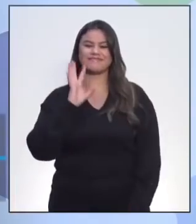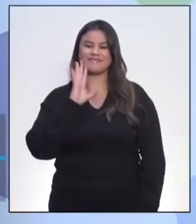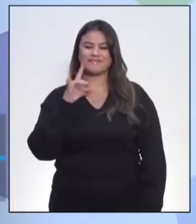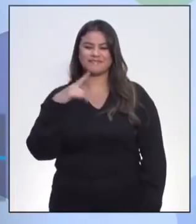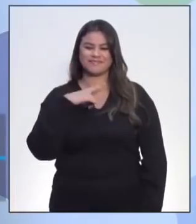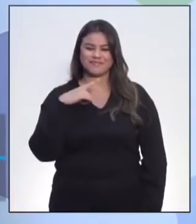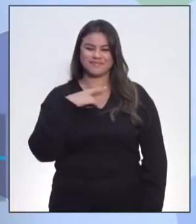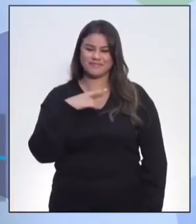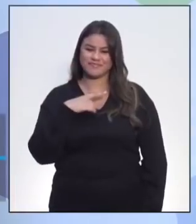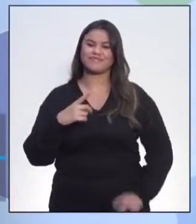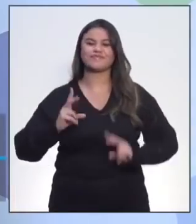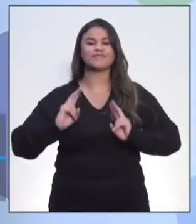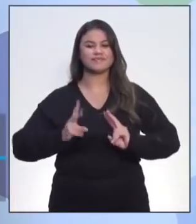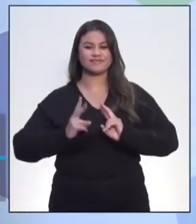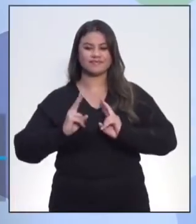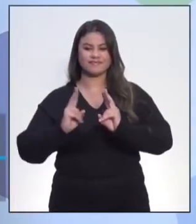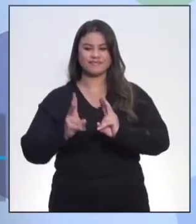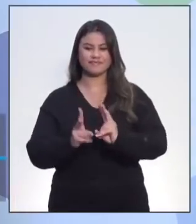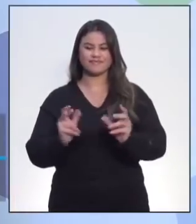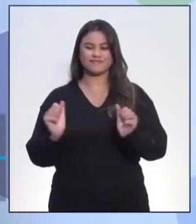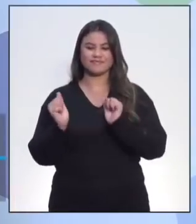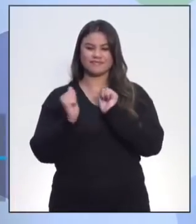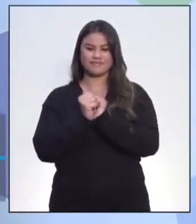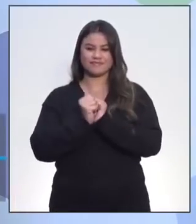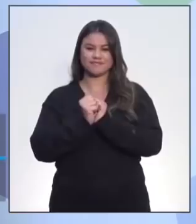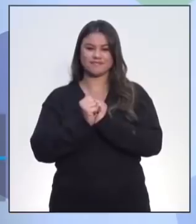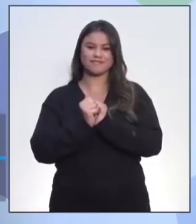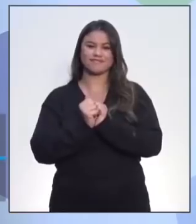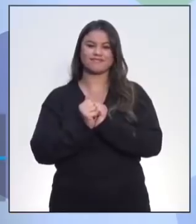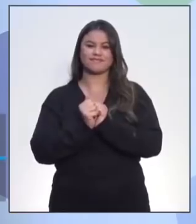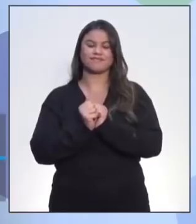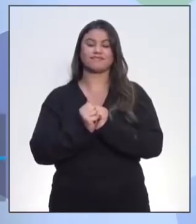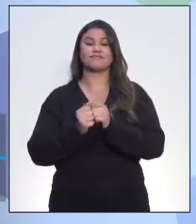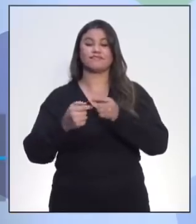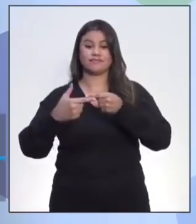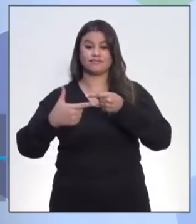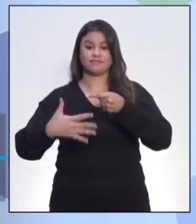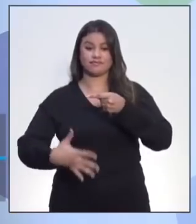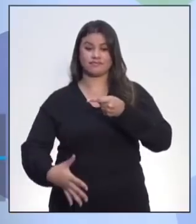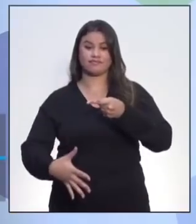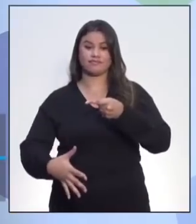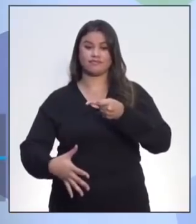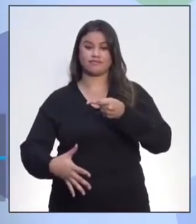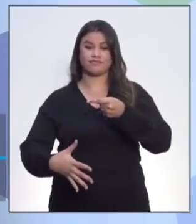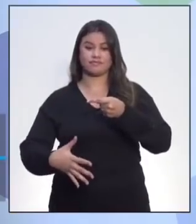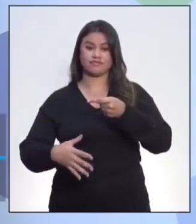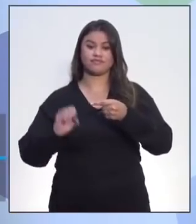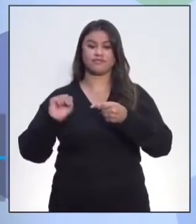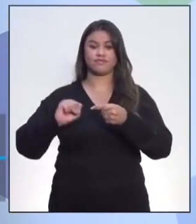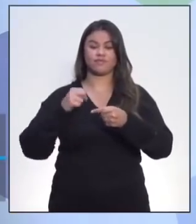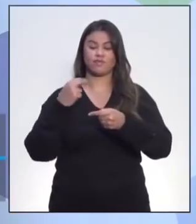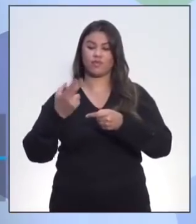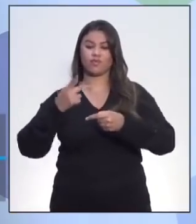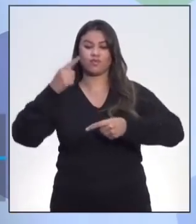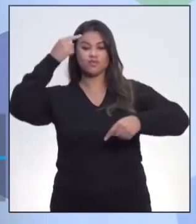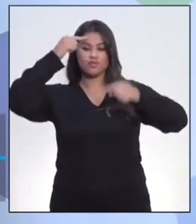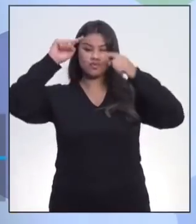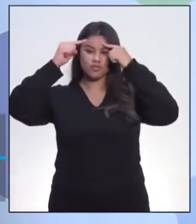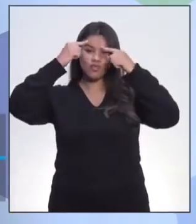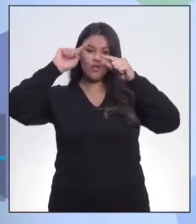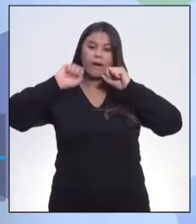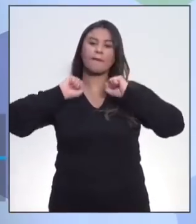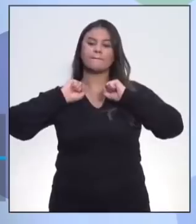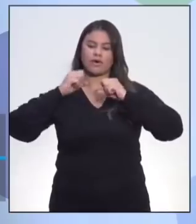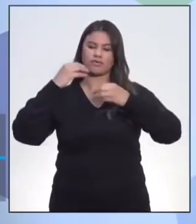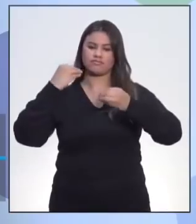mesmo. Continuem participando dessa forma. E no chat, quando colocarem ou tiverem alguma dúvida,